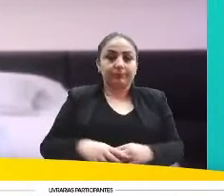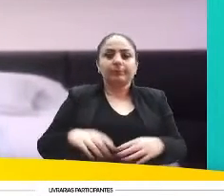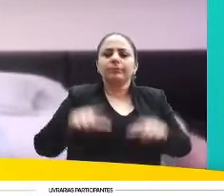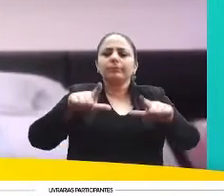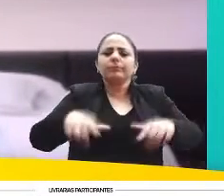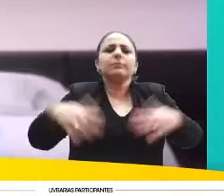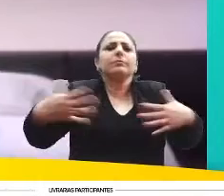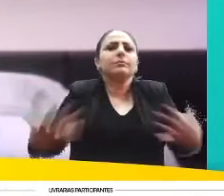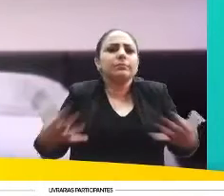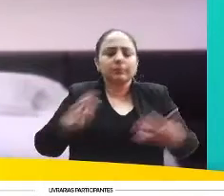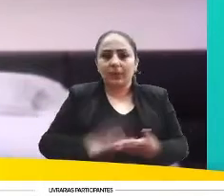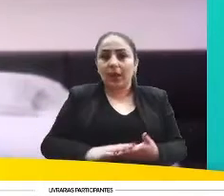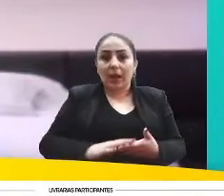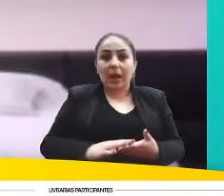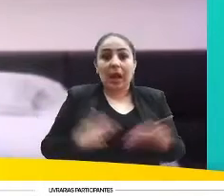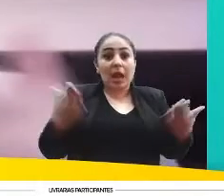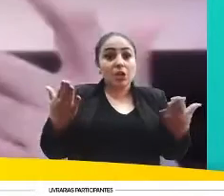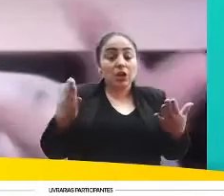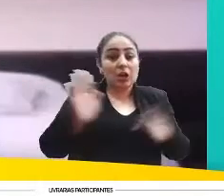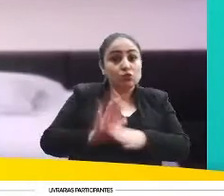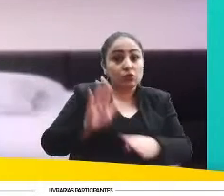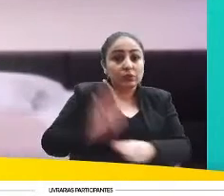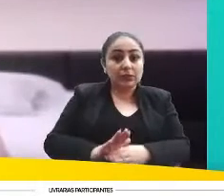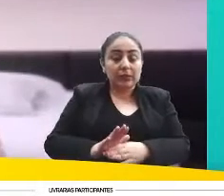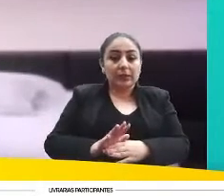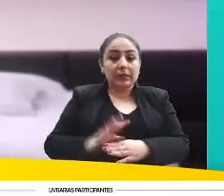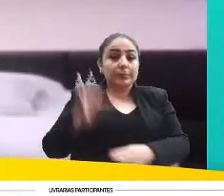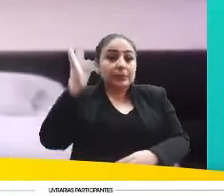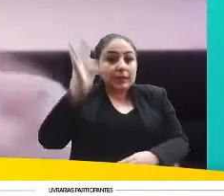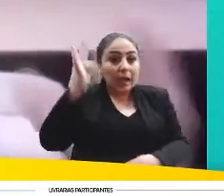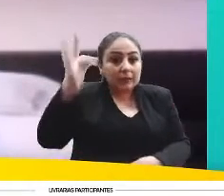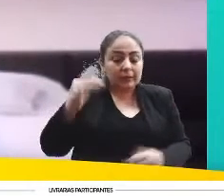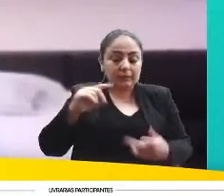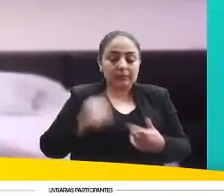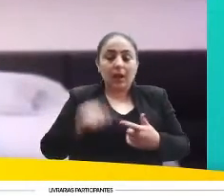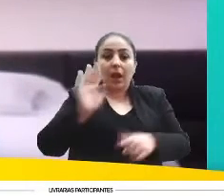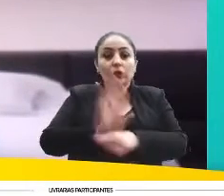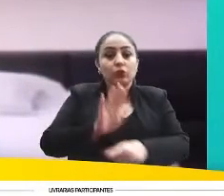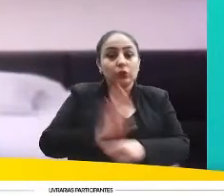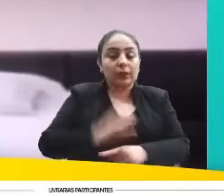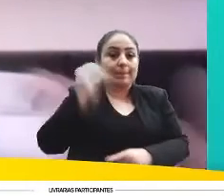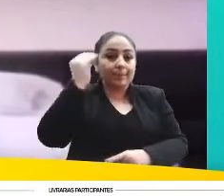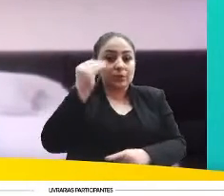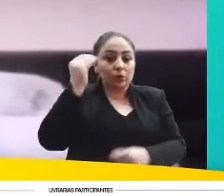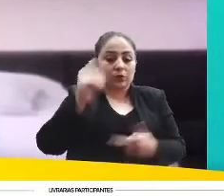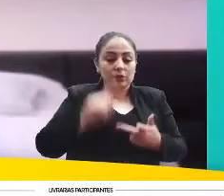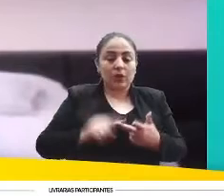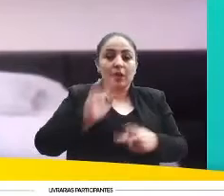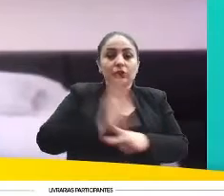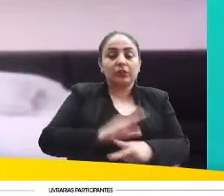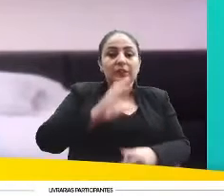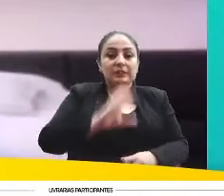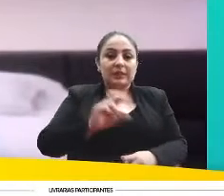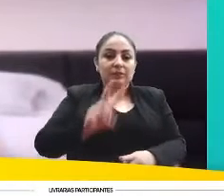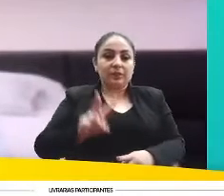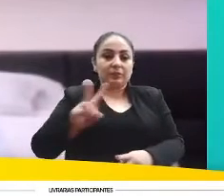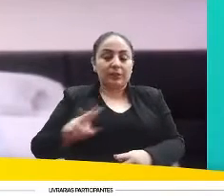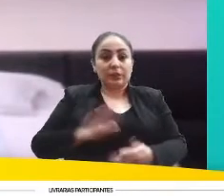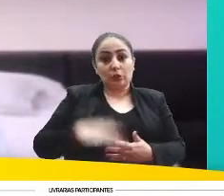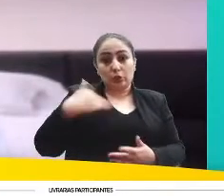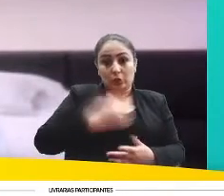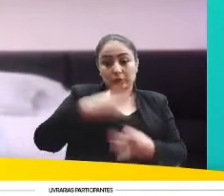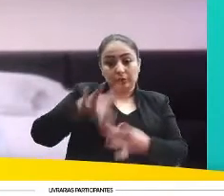Aonde, José? Ajuda psiquiátrica, ajuda psicológica, ajuda do CVV, nós nos centros espíritas